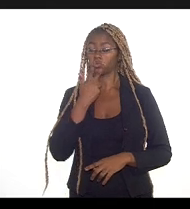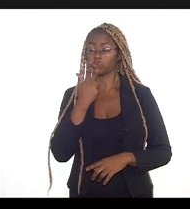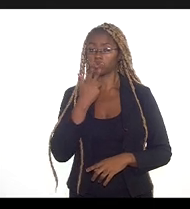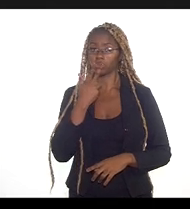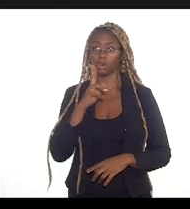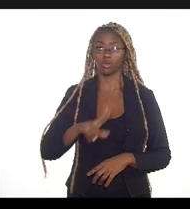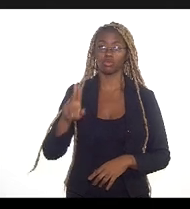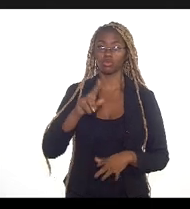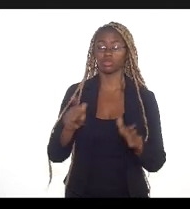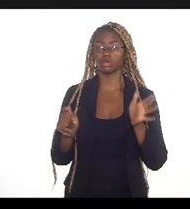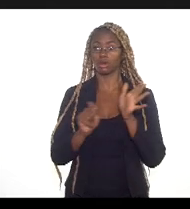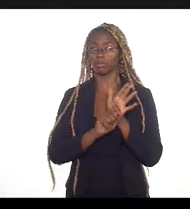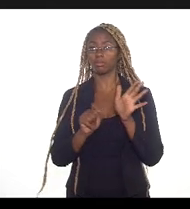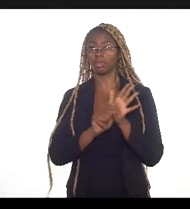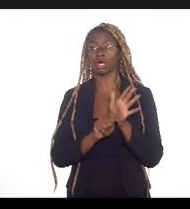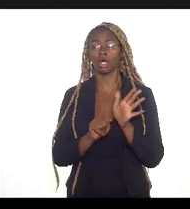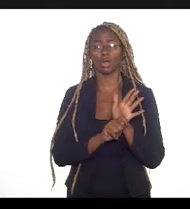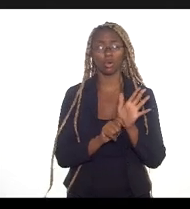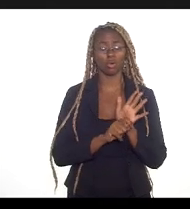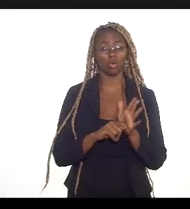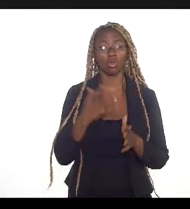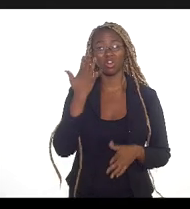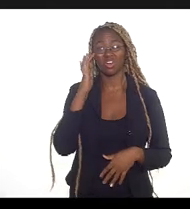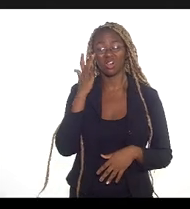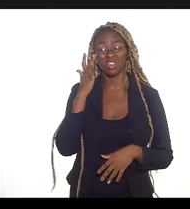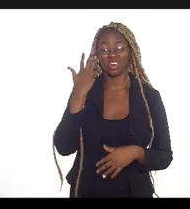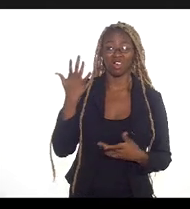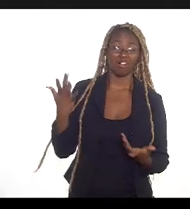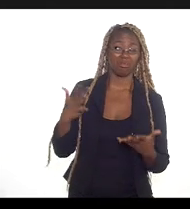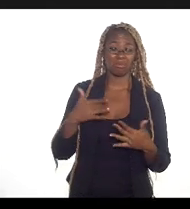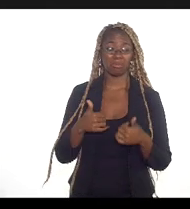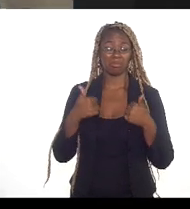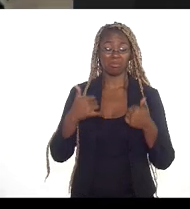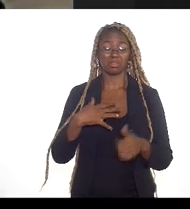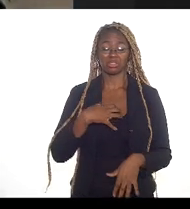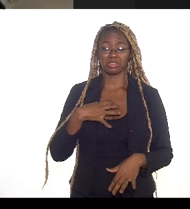usando a maconha e se ache com isso a promoção